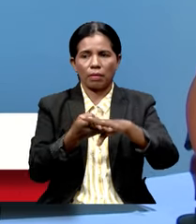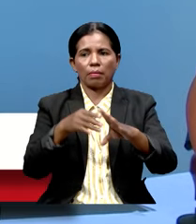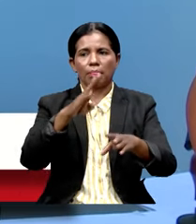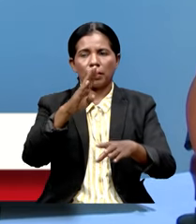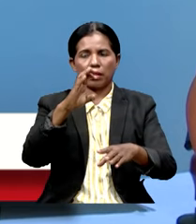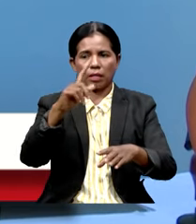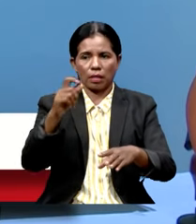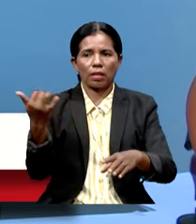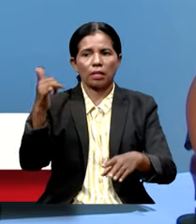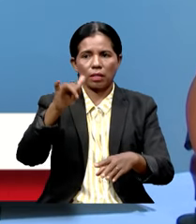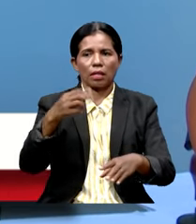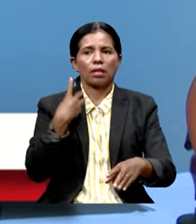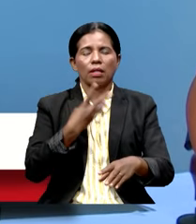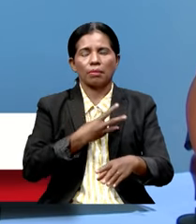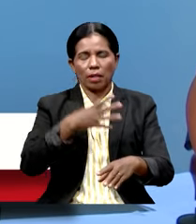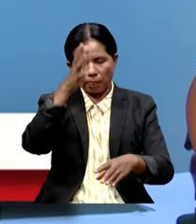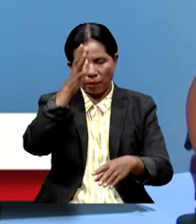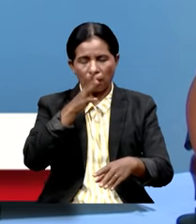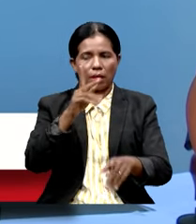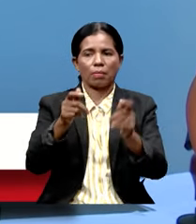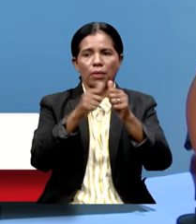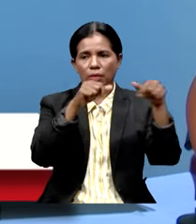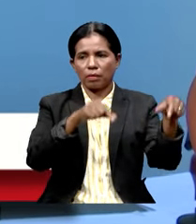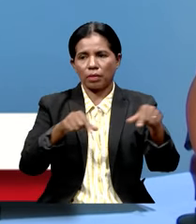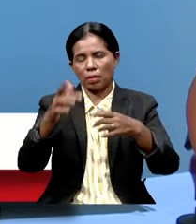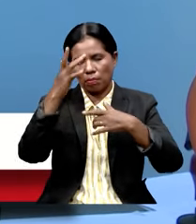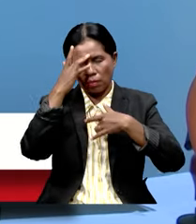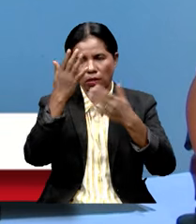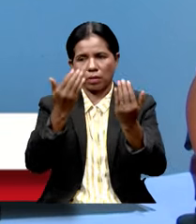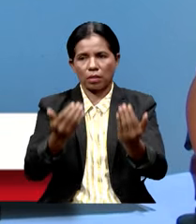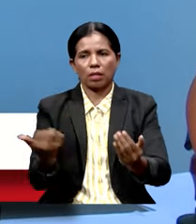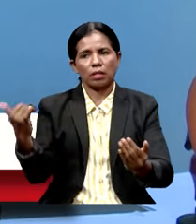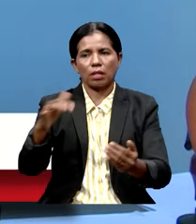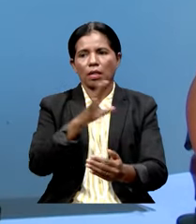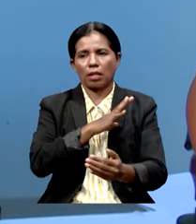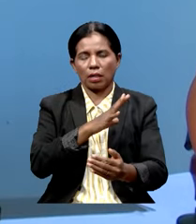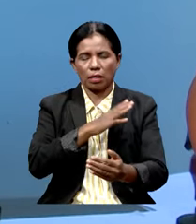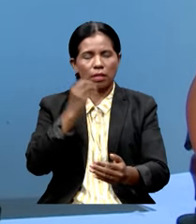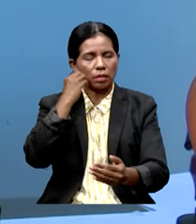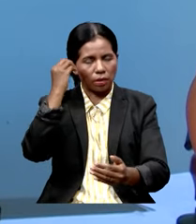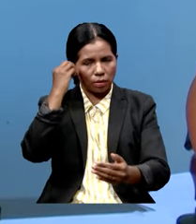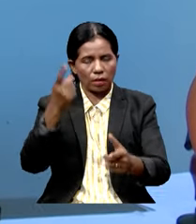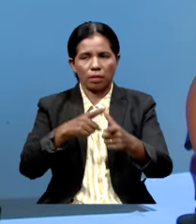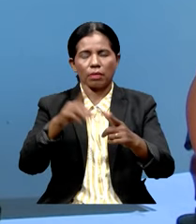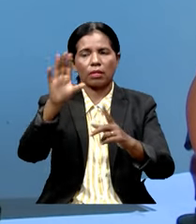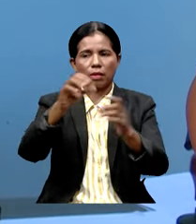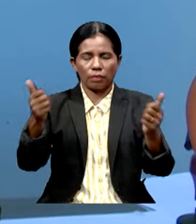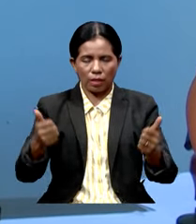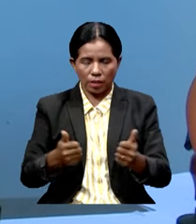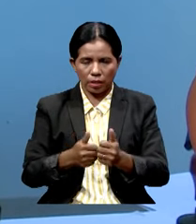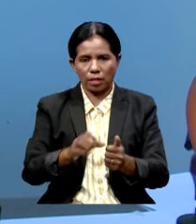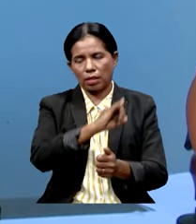ba sira nebe a menina, mas sira o remédio deficiência nebe moras grave, sira rende te uma, depois se fele ser